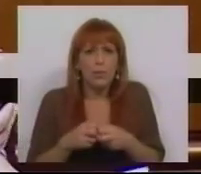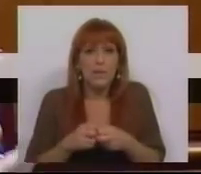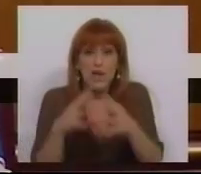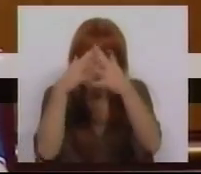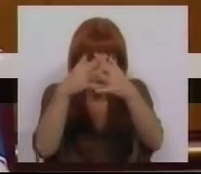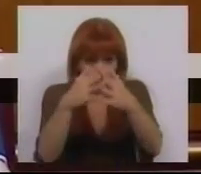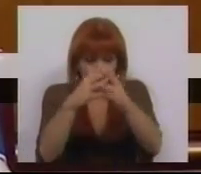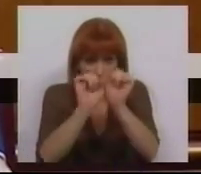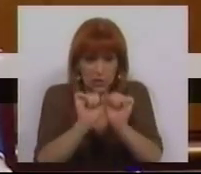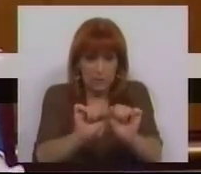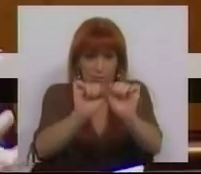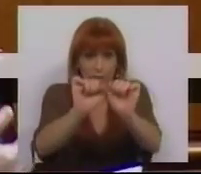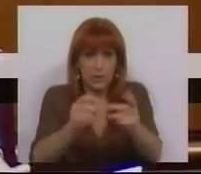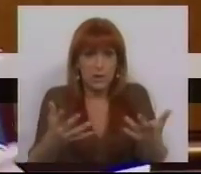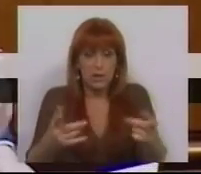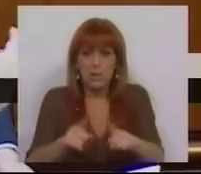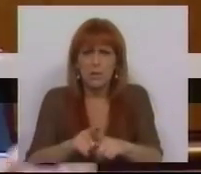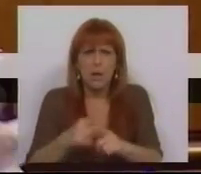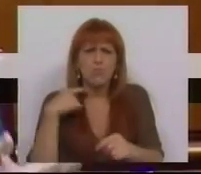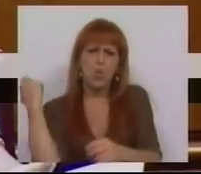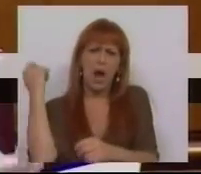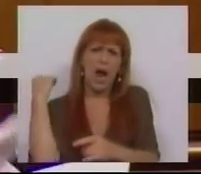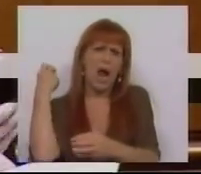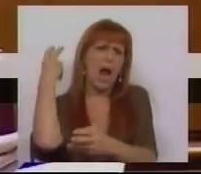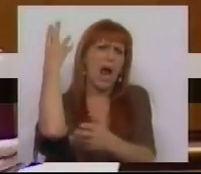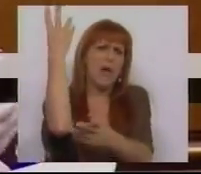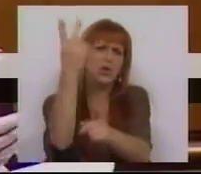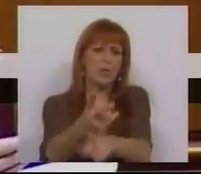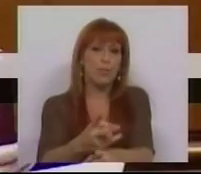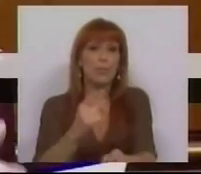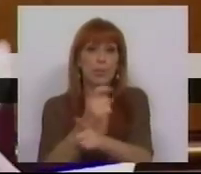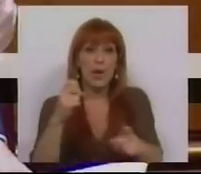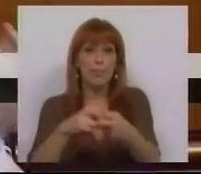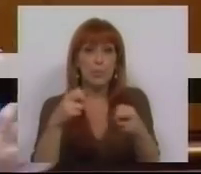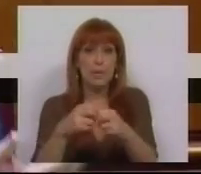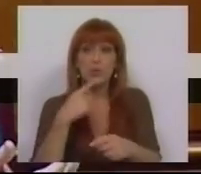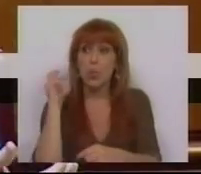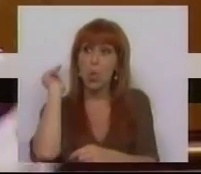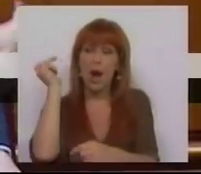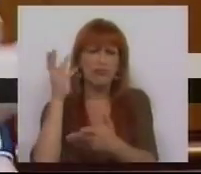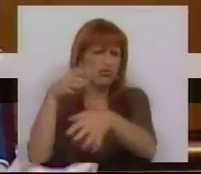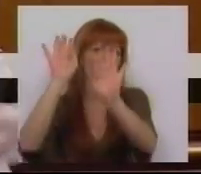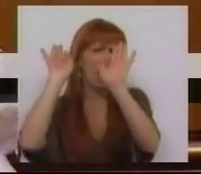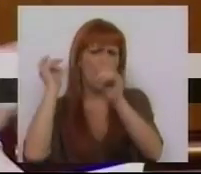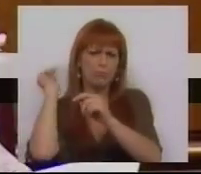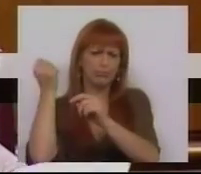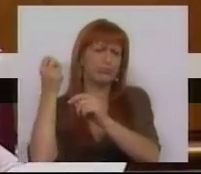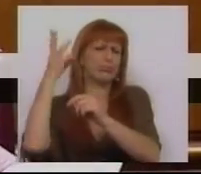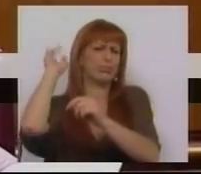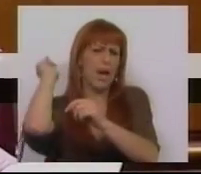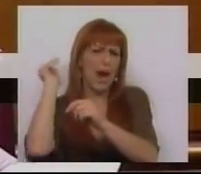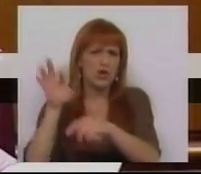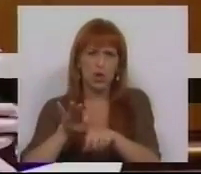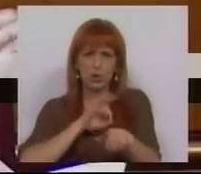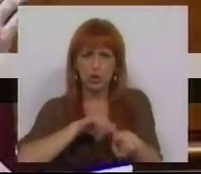são estruturais e que se arrastam há muitos anos, porque esse problema é um problema que tem muitos anos, dezenas de anos,